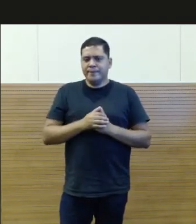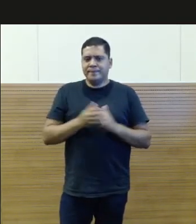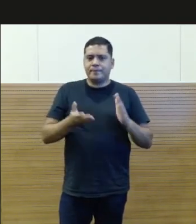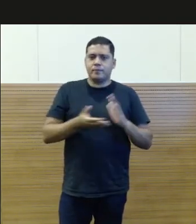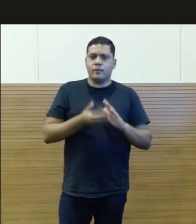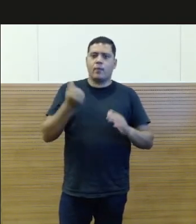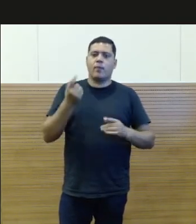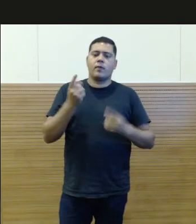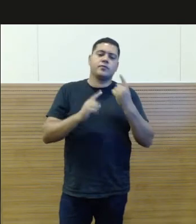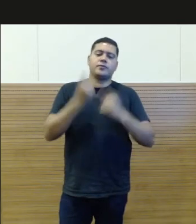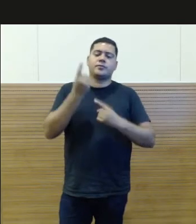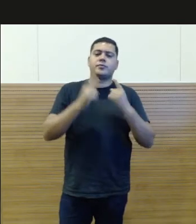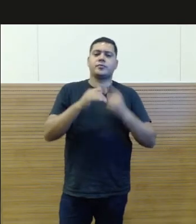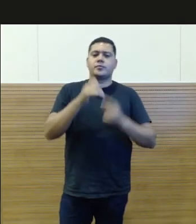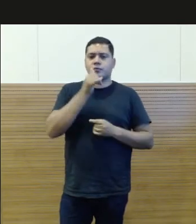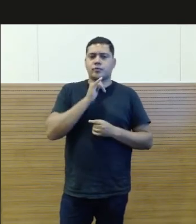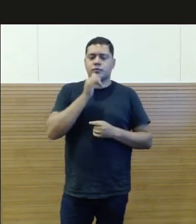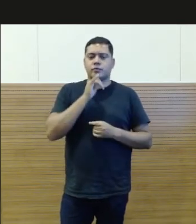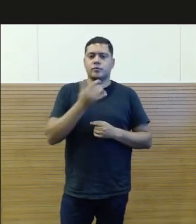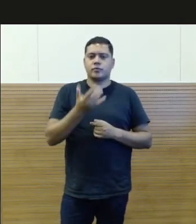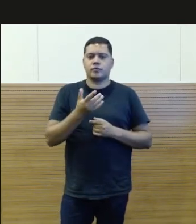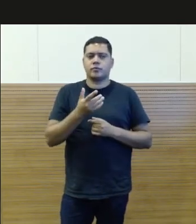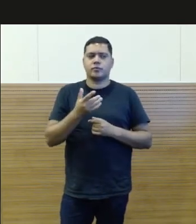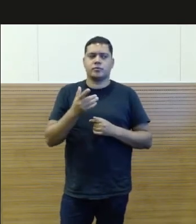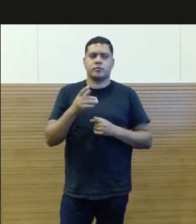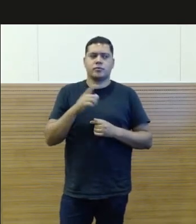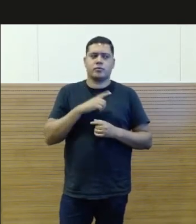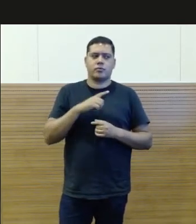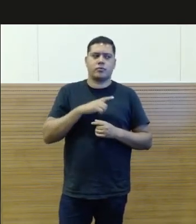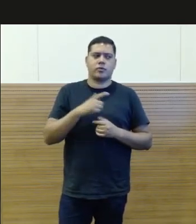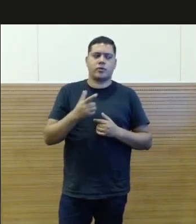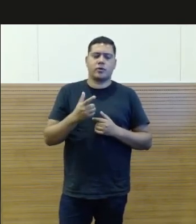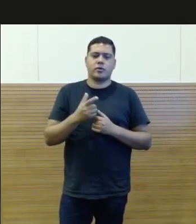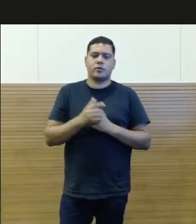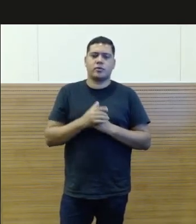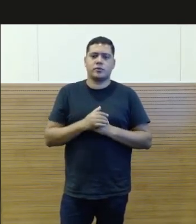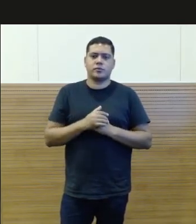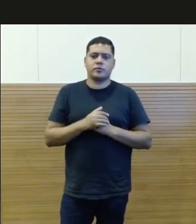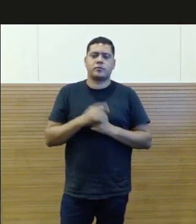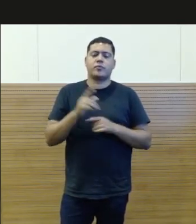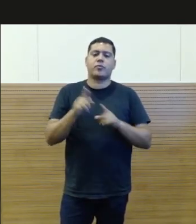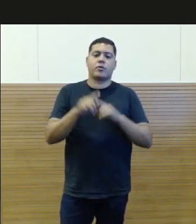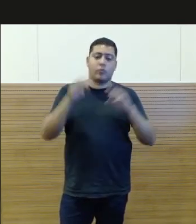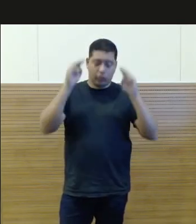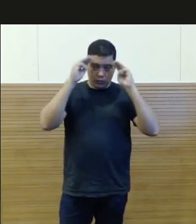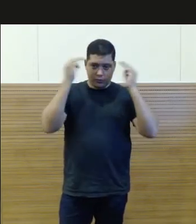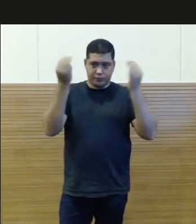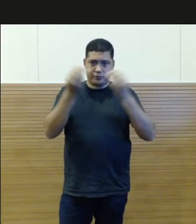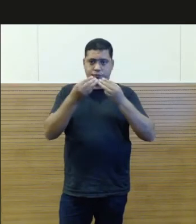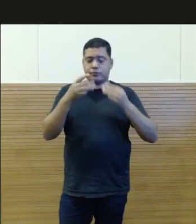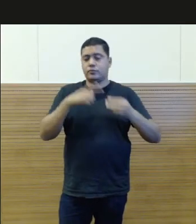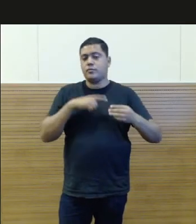no Chile com a restrição e a eliminação dos personagens infantis. No México